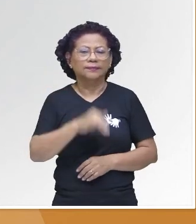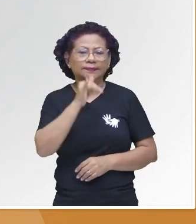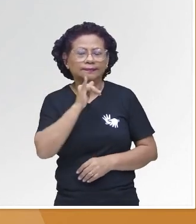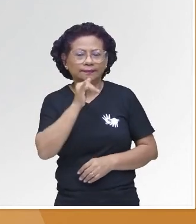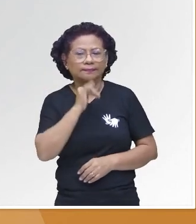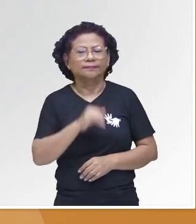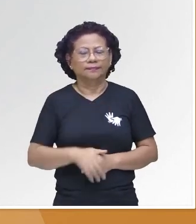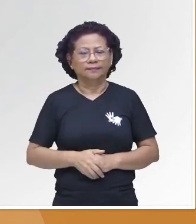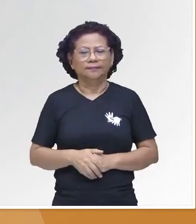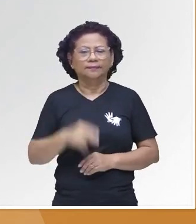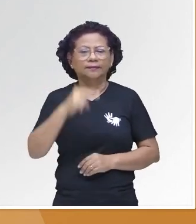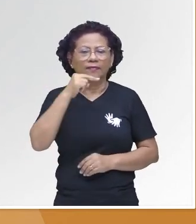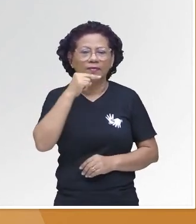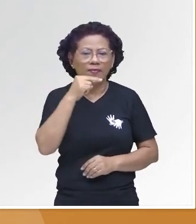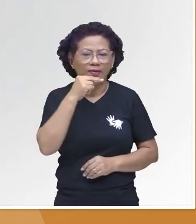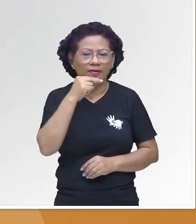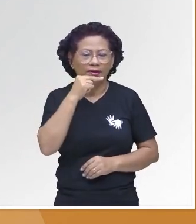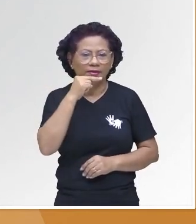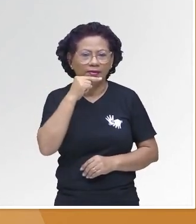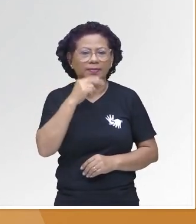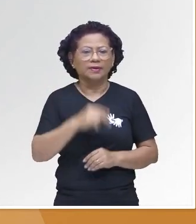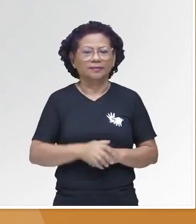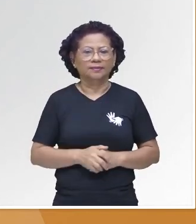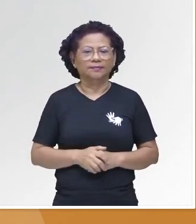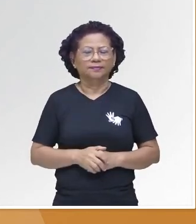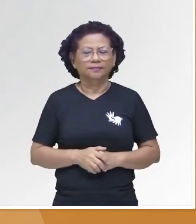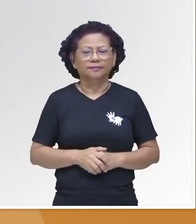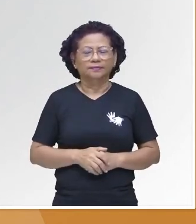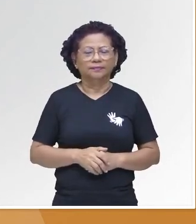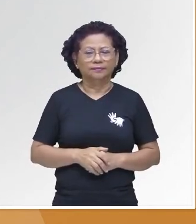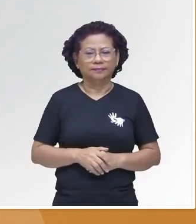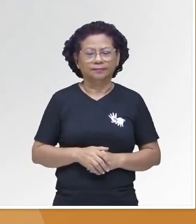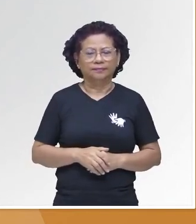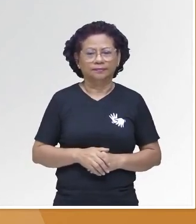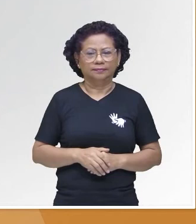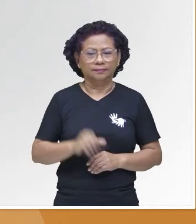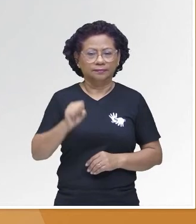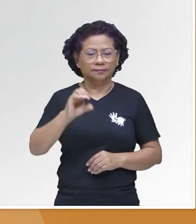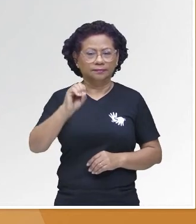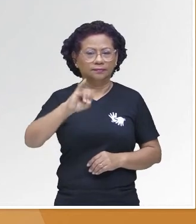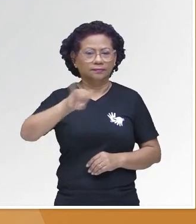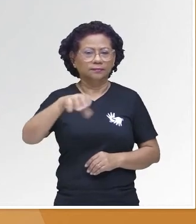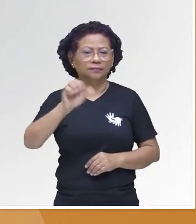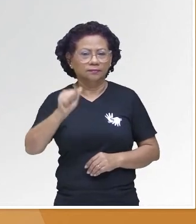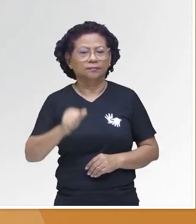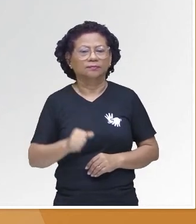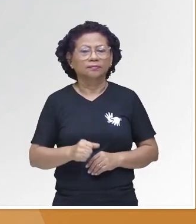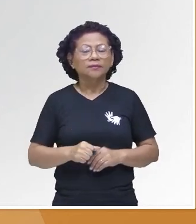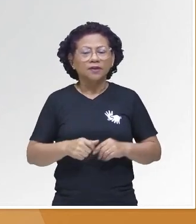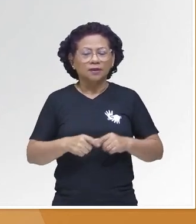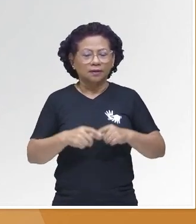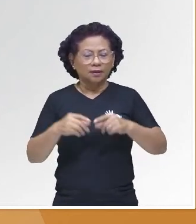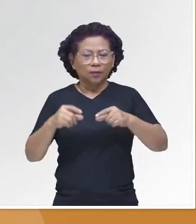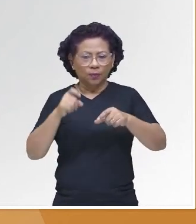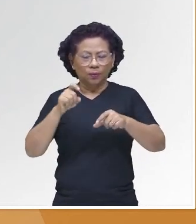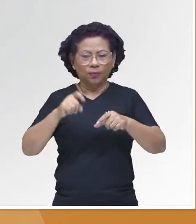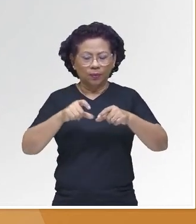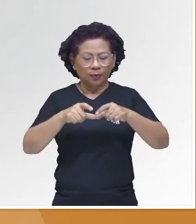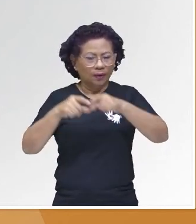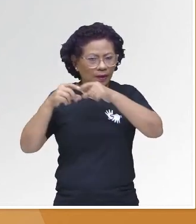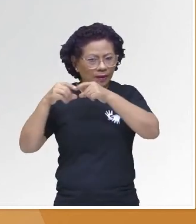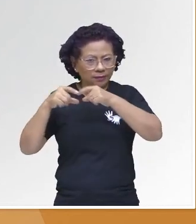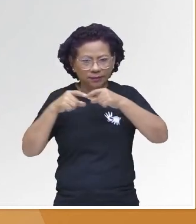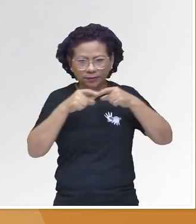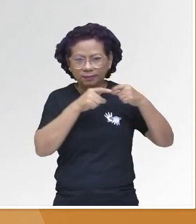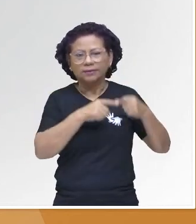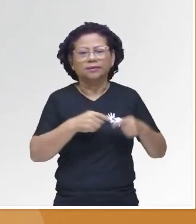a cana-de-açúcar, a soja, o milho, a beterraba, a madeira,